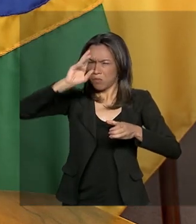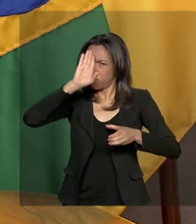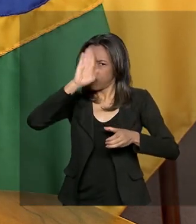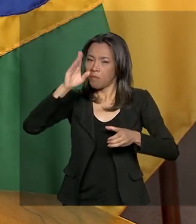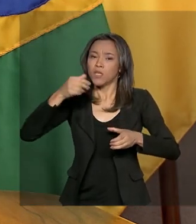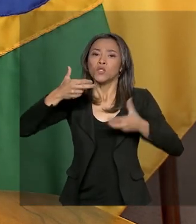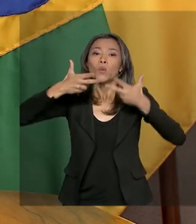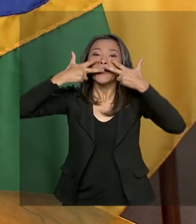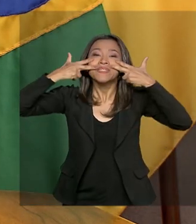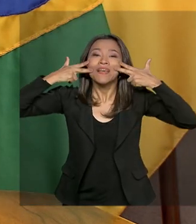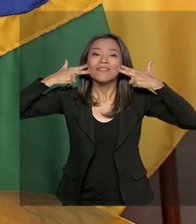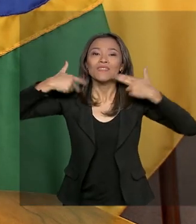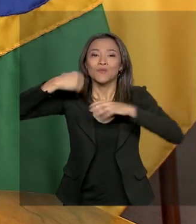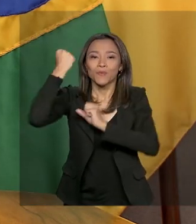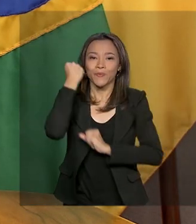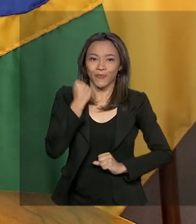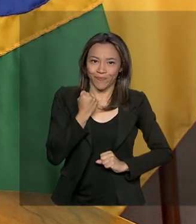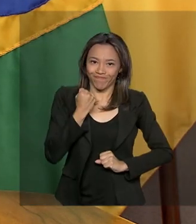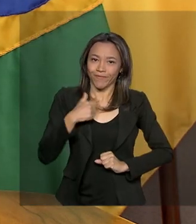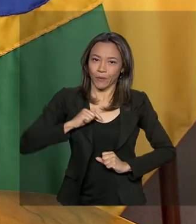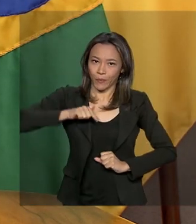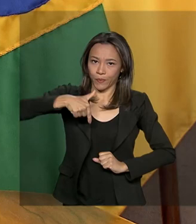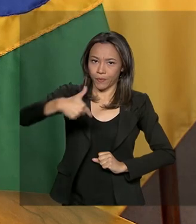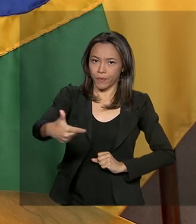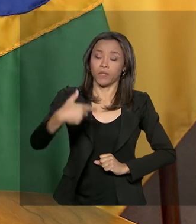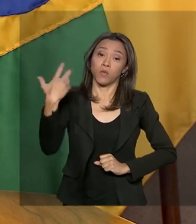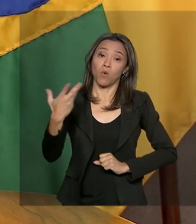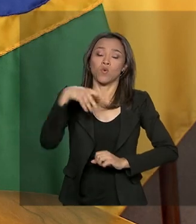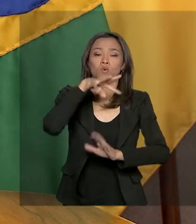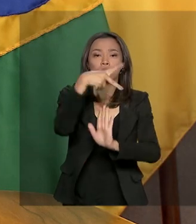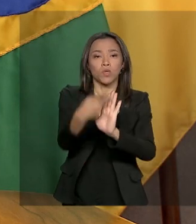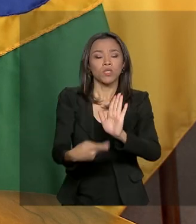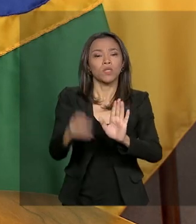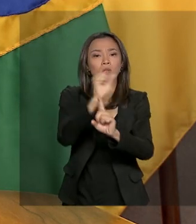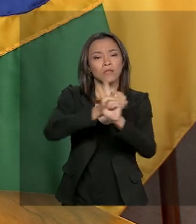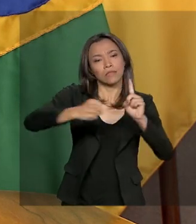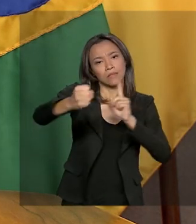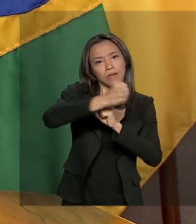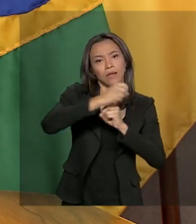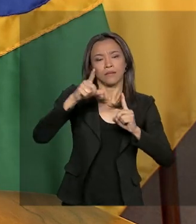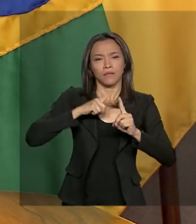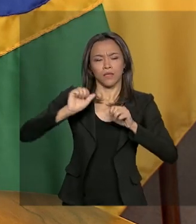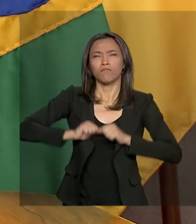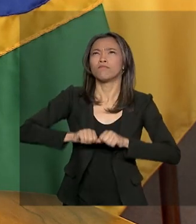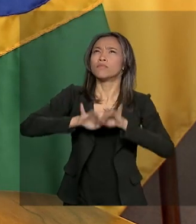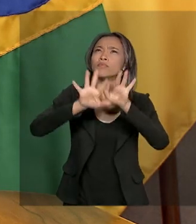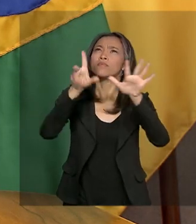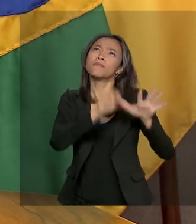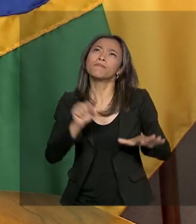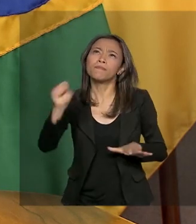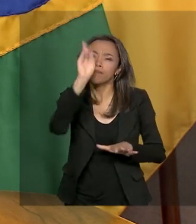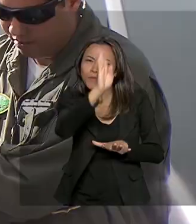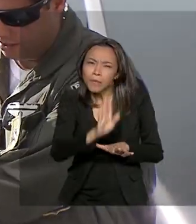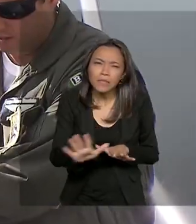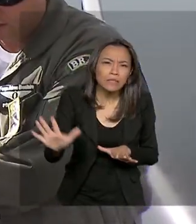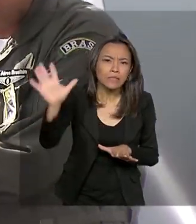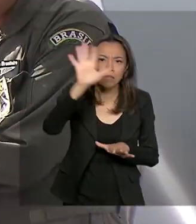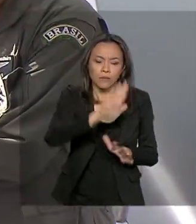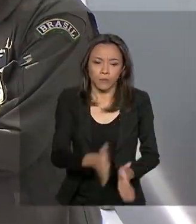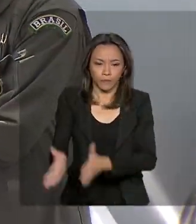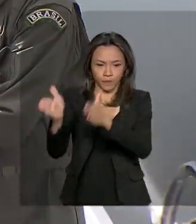Então, os programas sociais implantados pelas Forças Armadas, ele tem uma abrangência no território nacional como um todo.